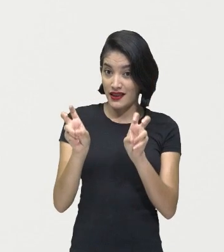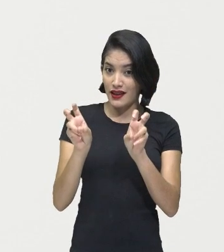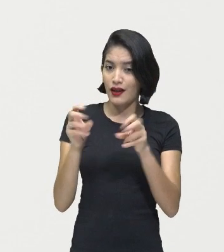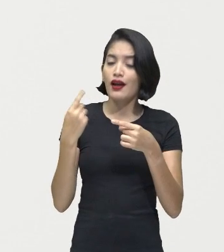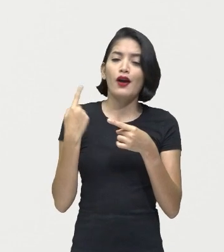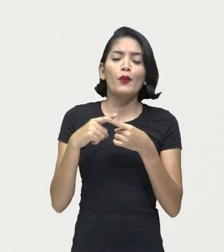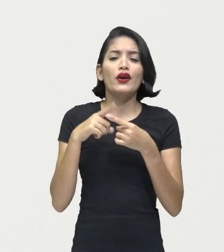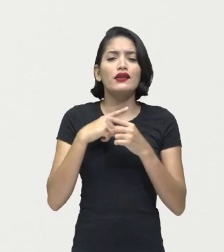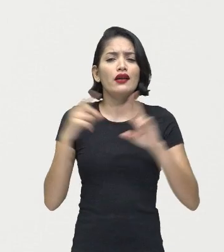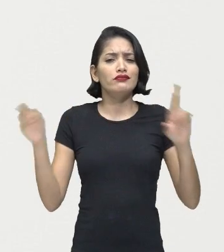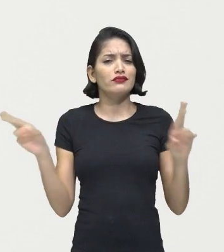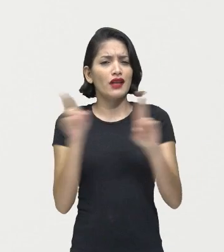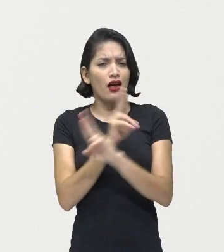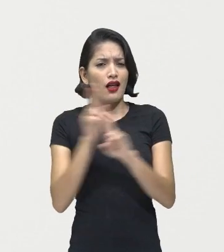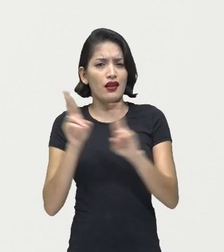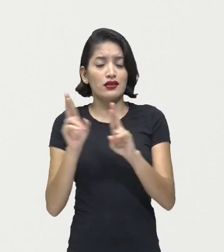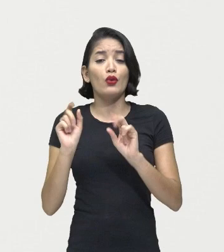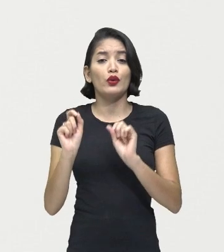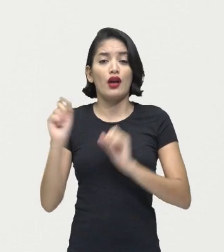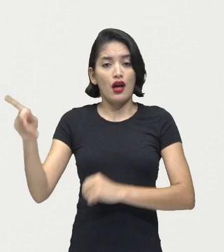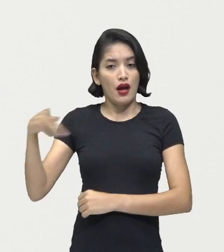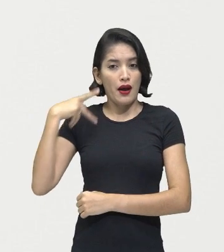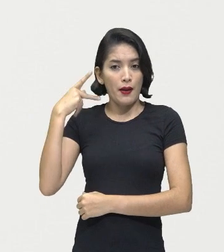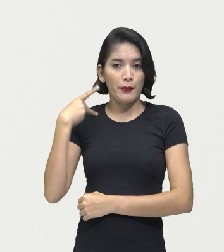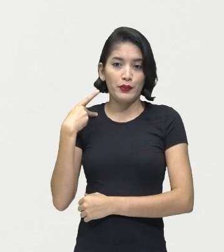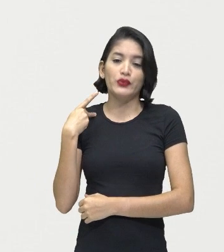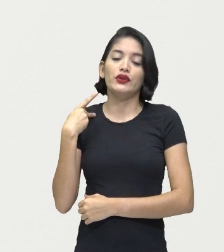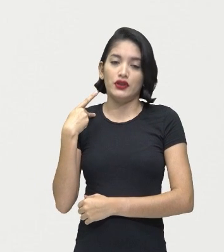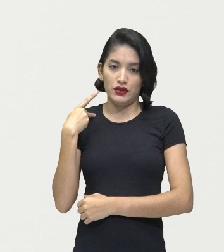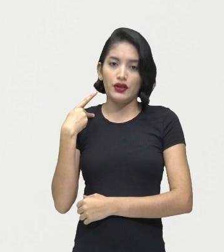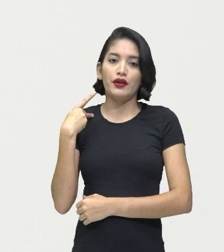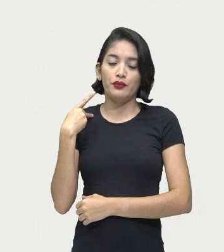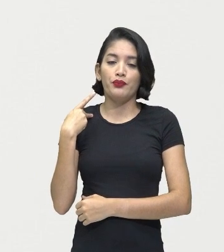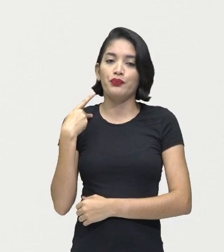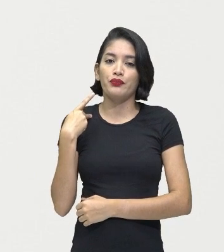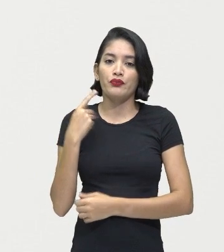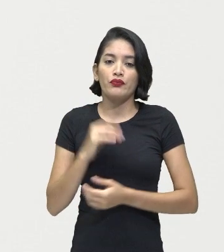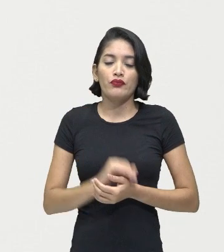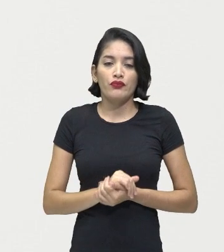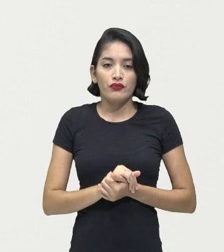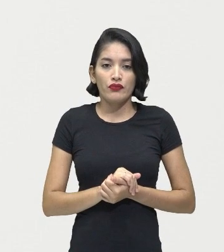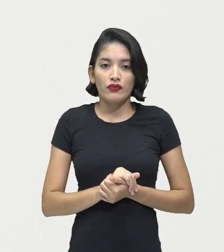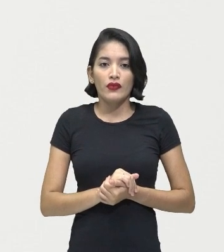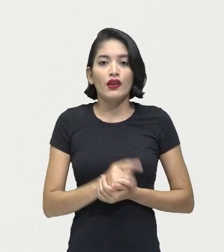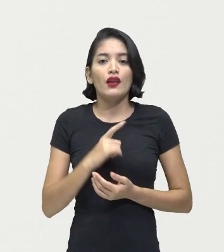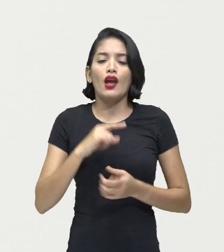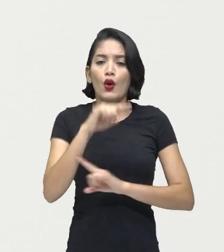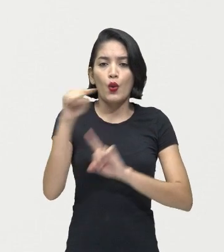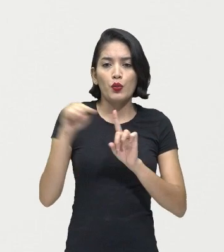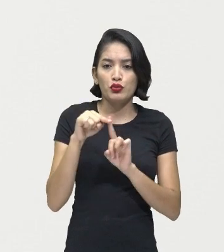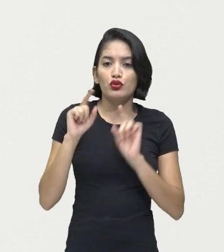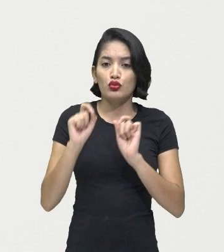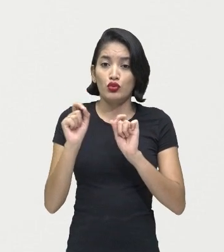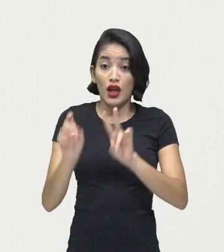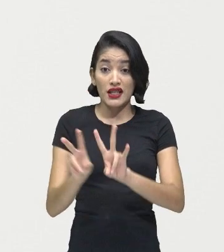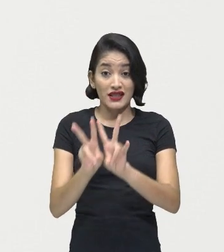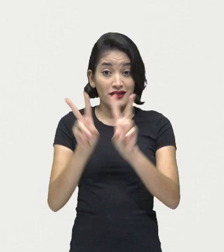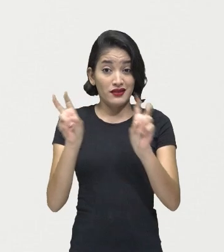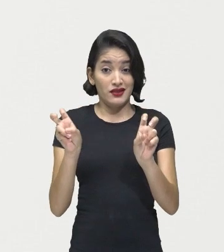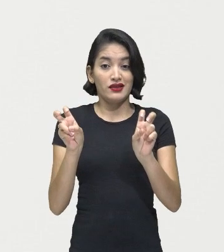Porque está relacionado aqui à política, ó. Política está exercendo essa função de